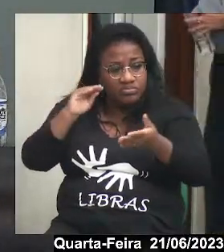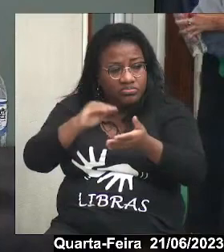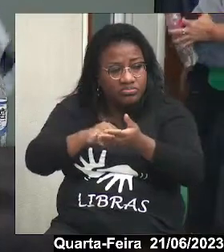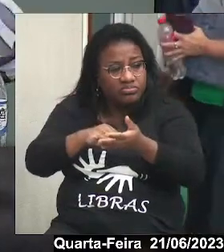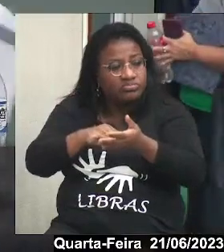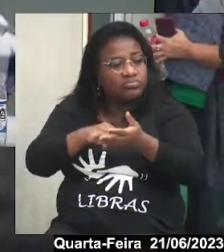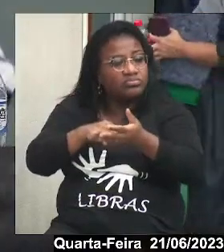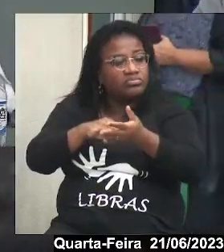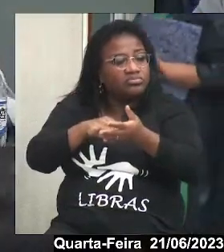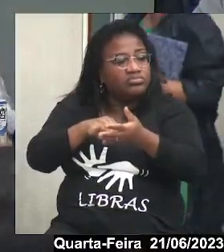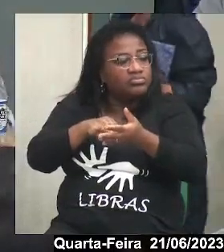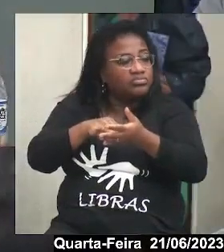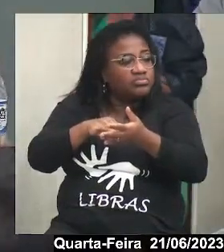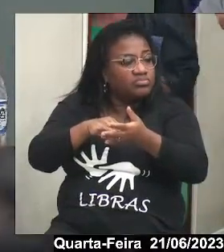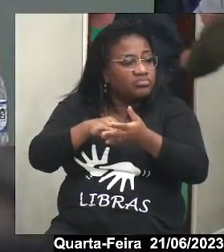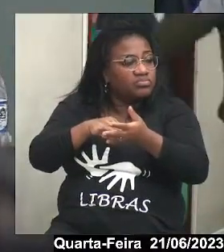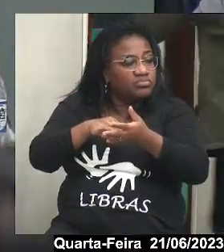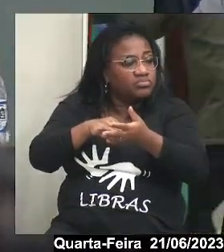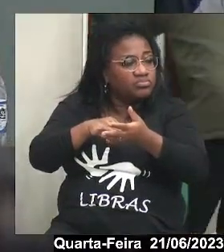gestão do município.